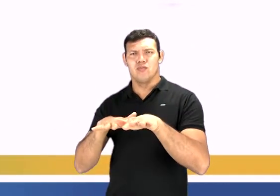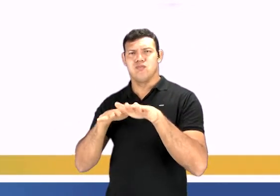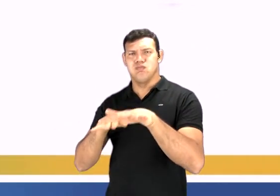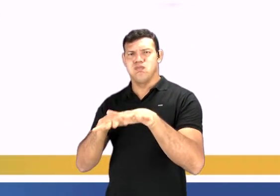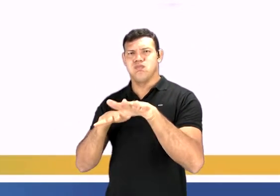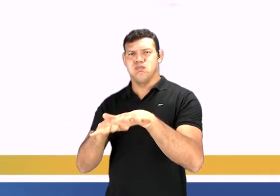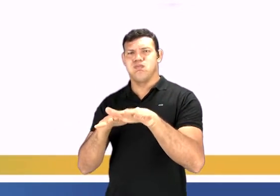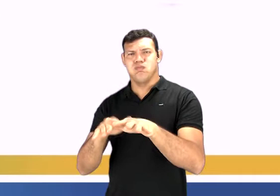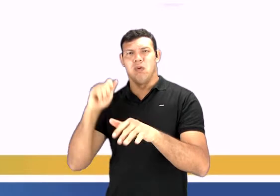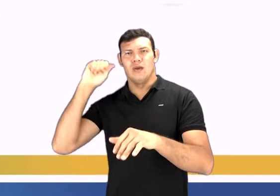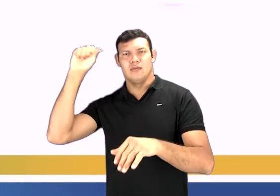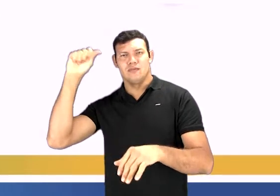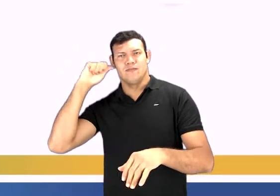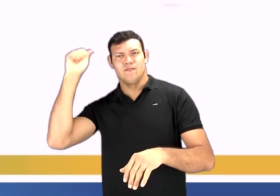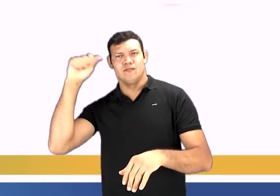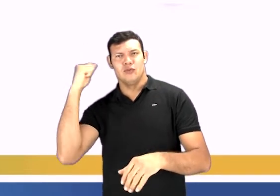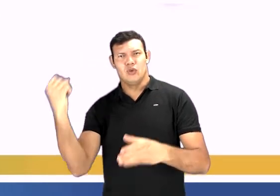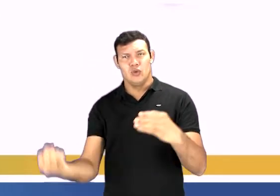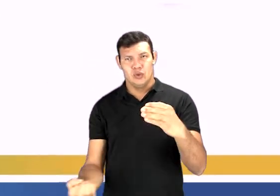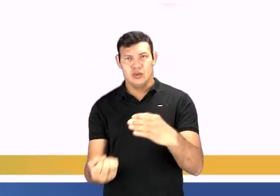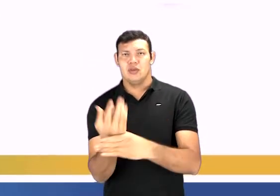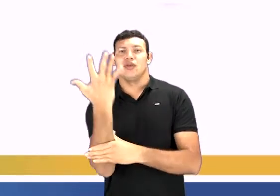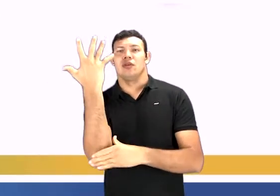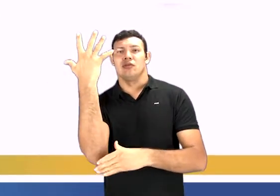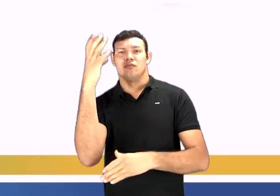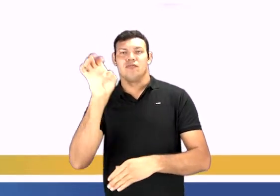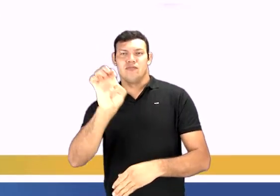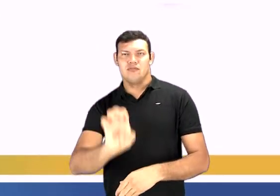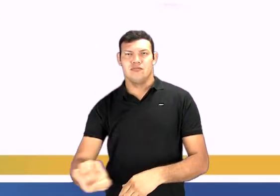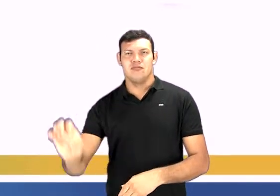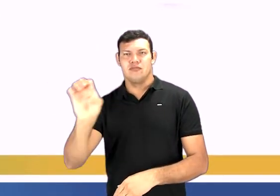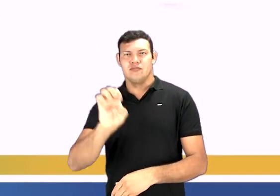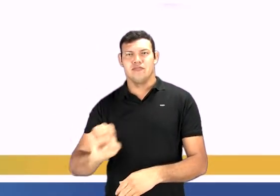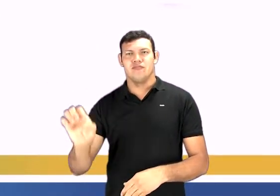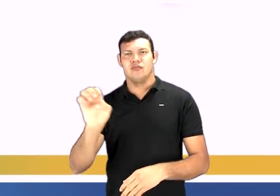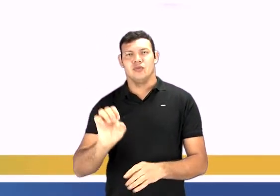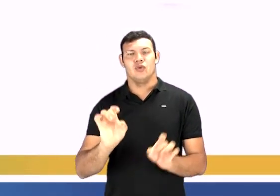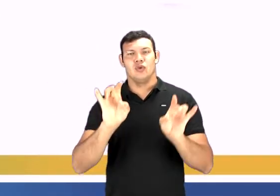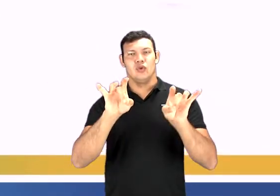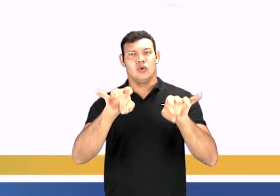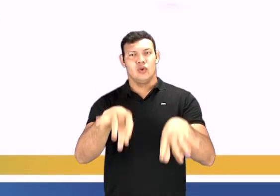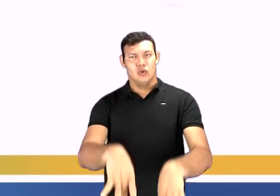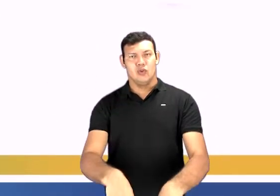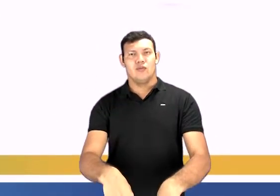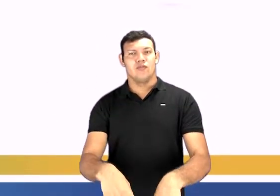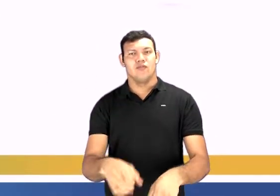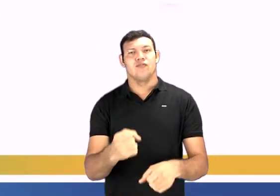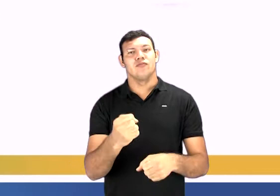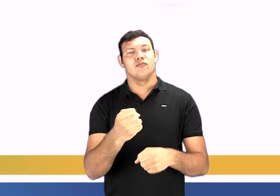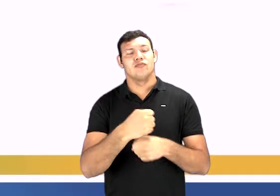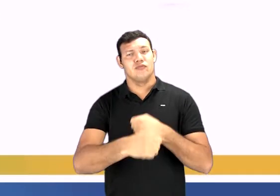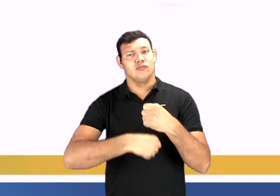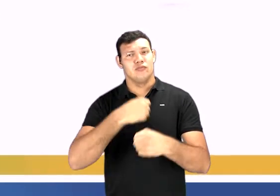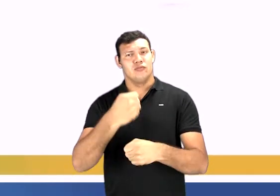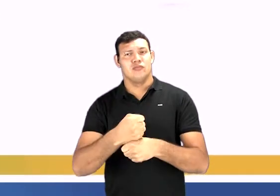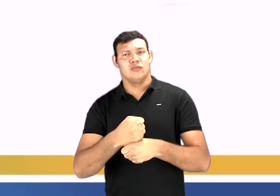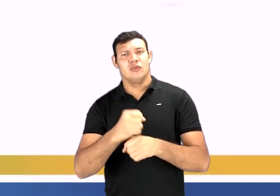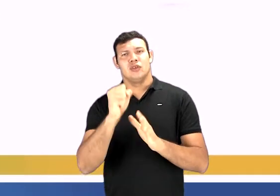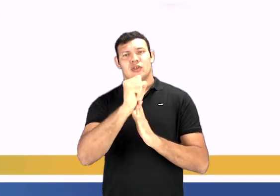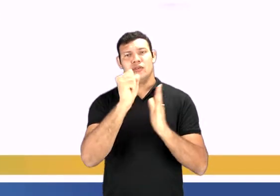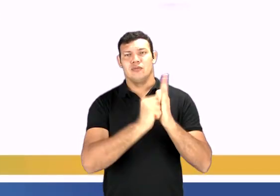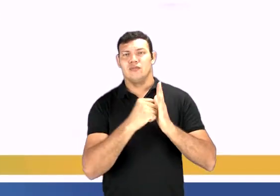artísticos que brotaram na Europa nos últimos anos do século XIX. Essas